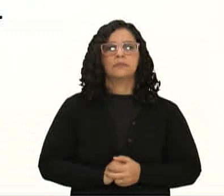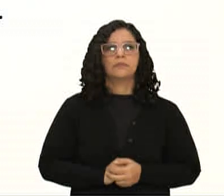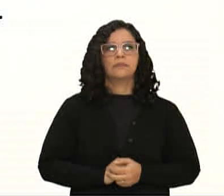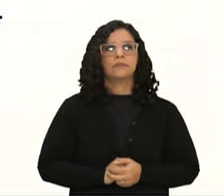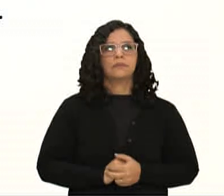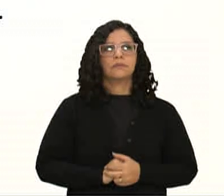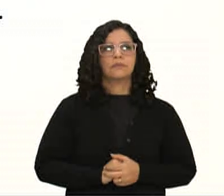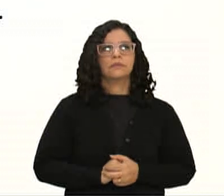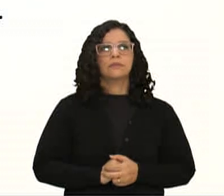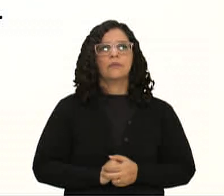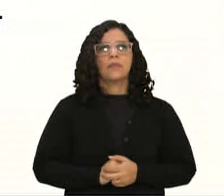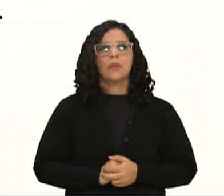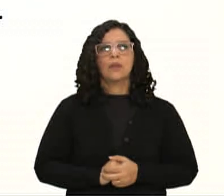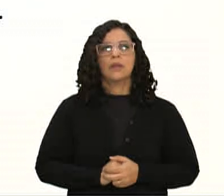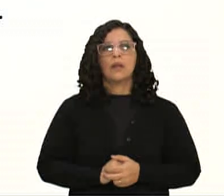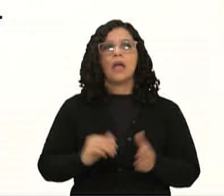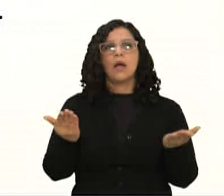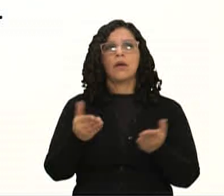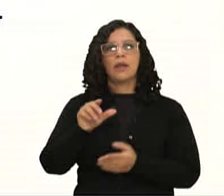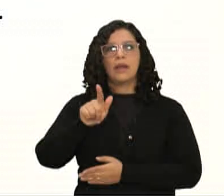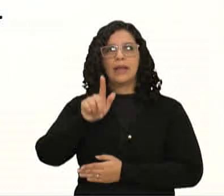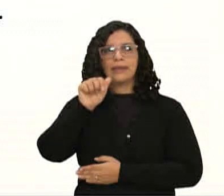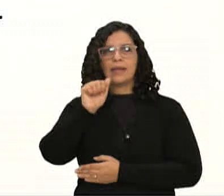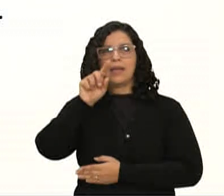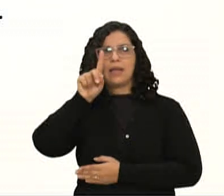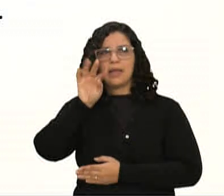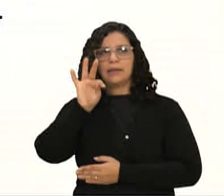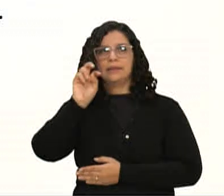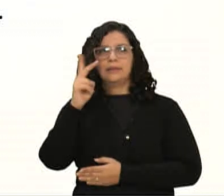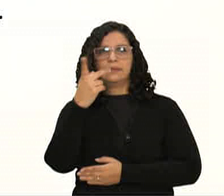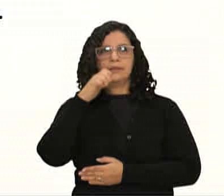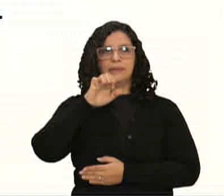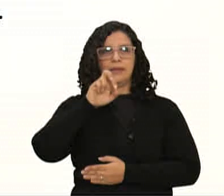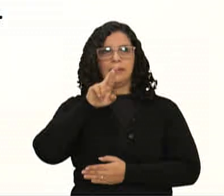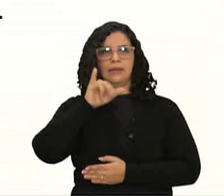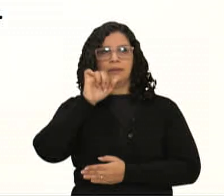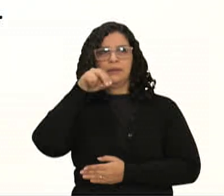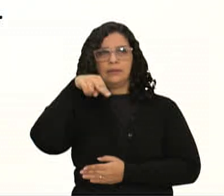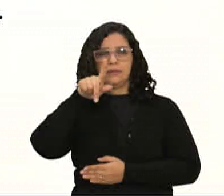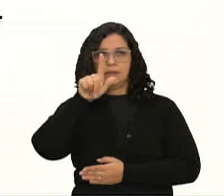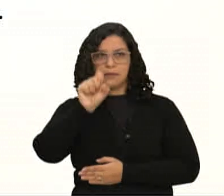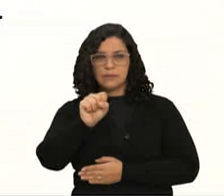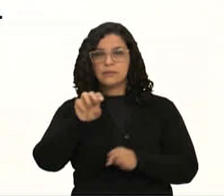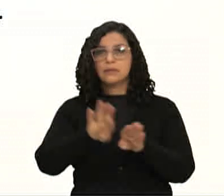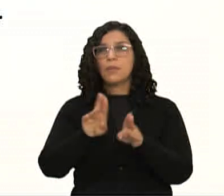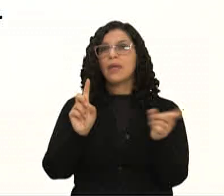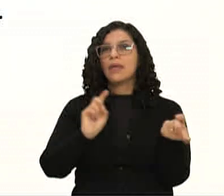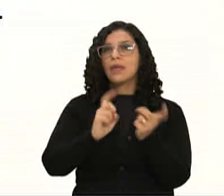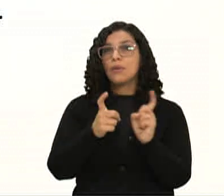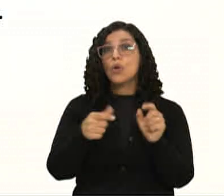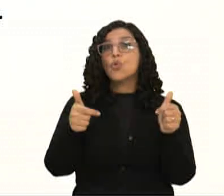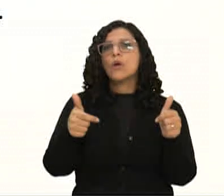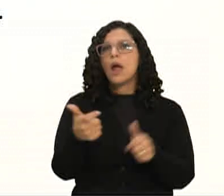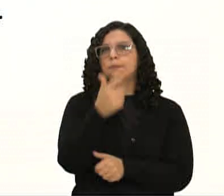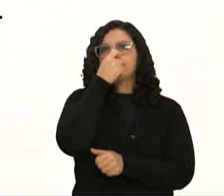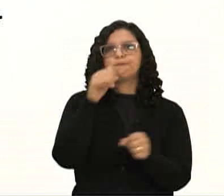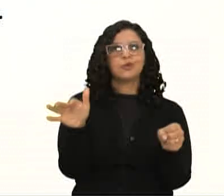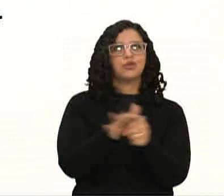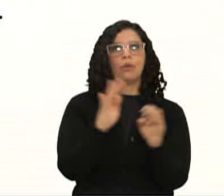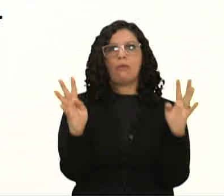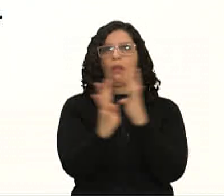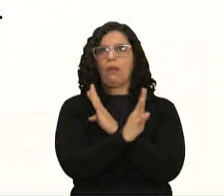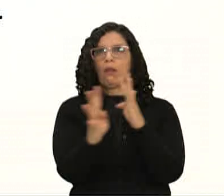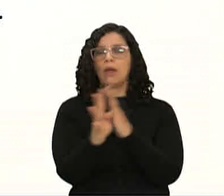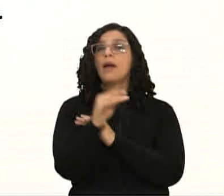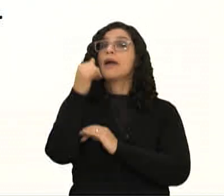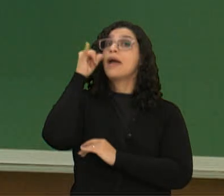crowded places. Gathering quer dizer reuniões e crowded places, lugares cheios. Então, evite